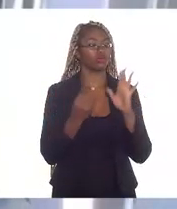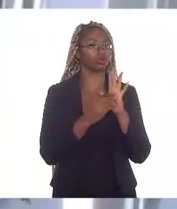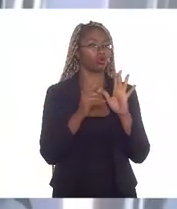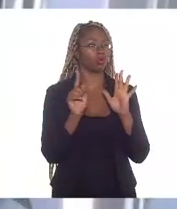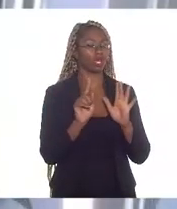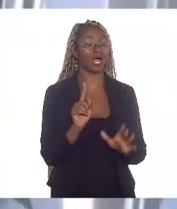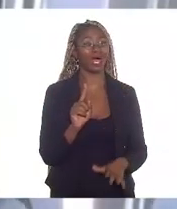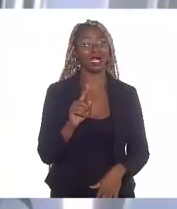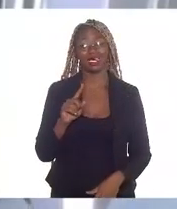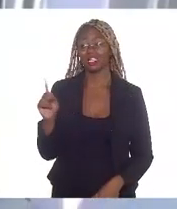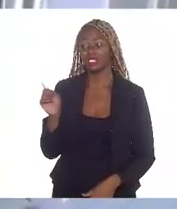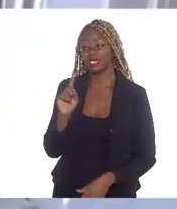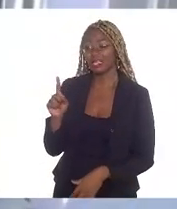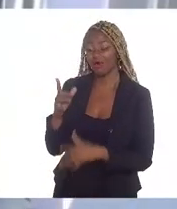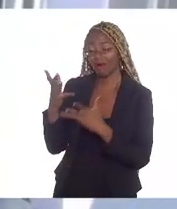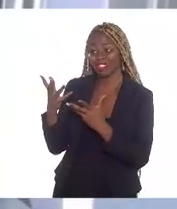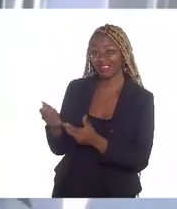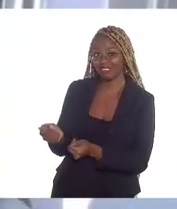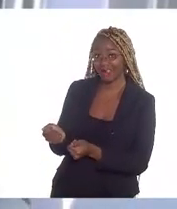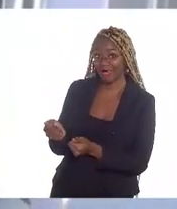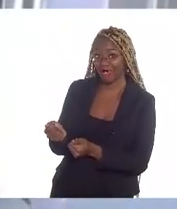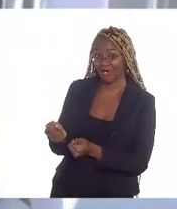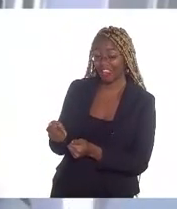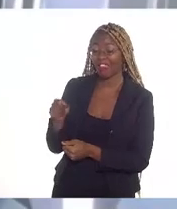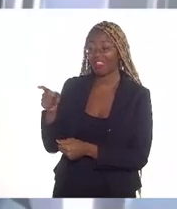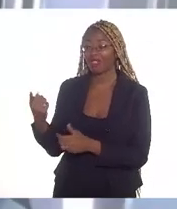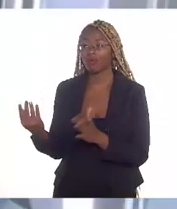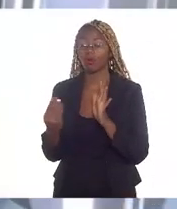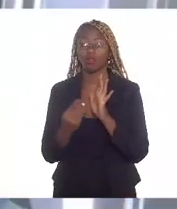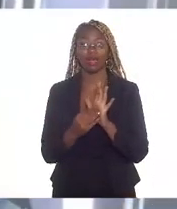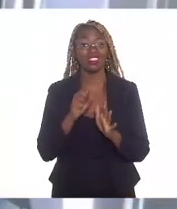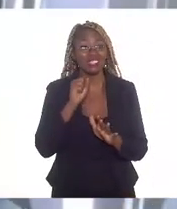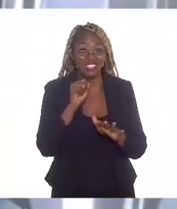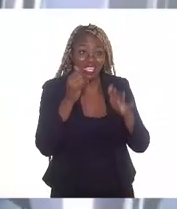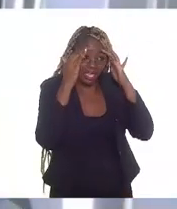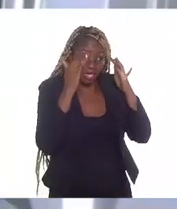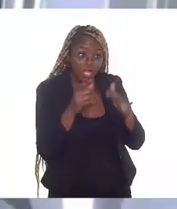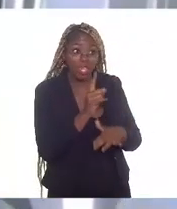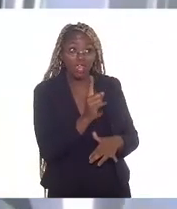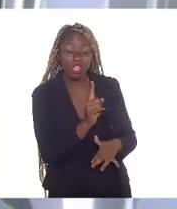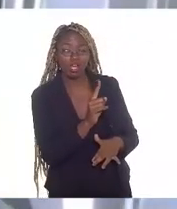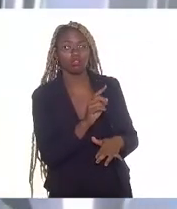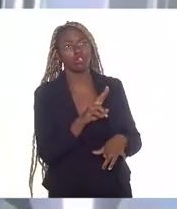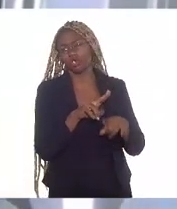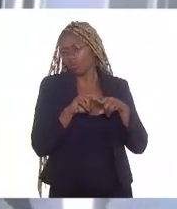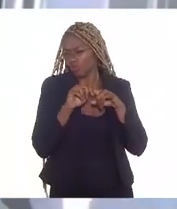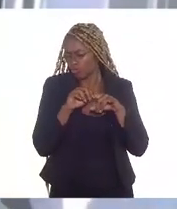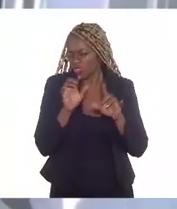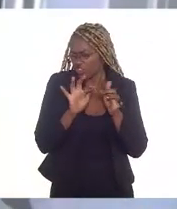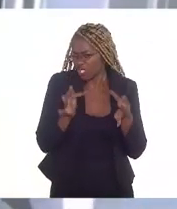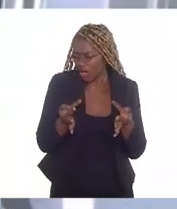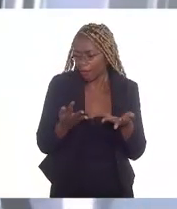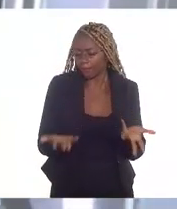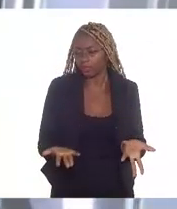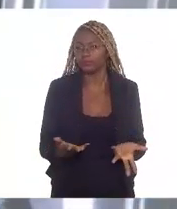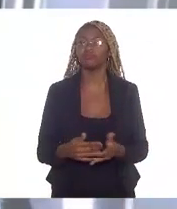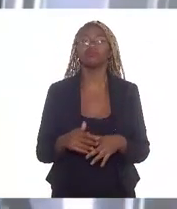não atendimento, eu colocaria o descumprimento do disposto. Por uma razão muito simples, porque é um